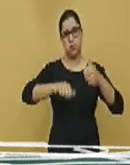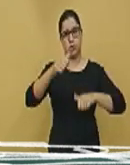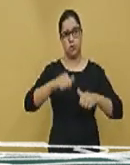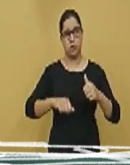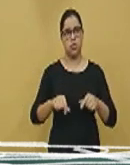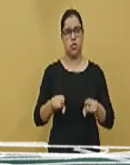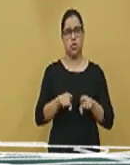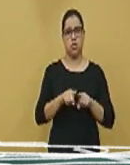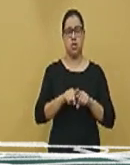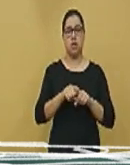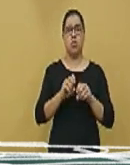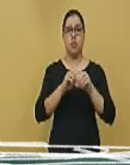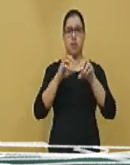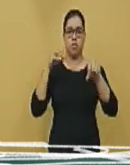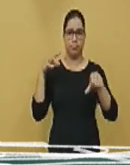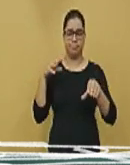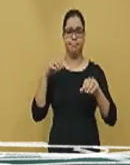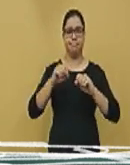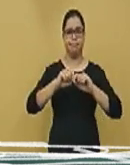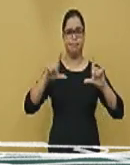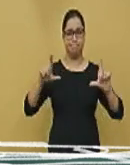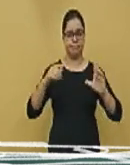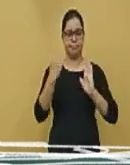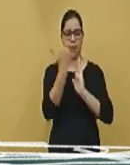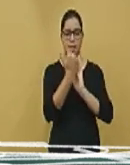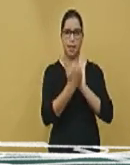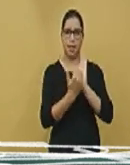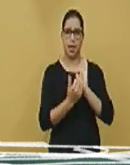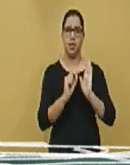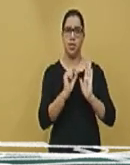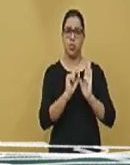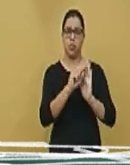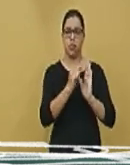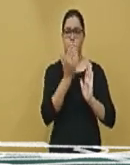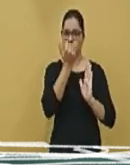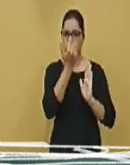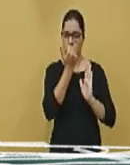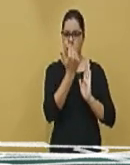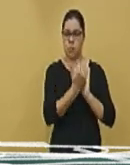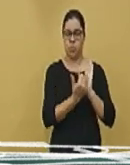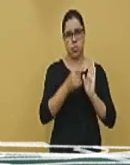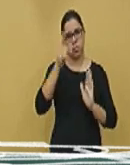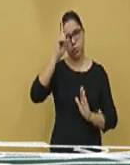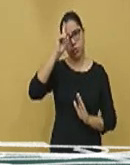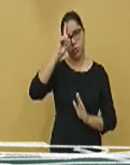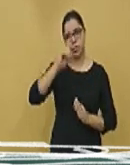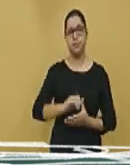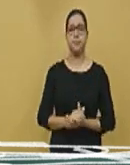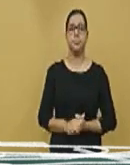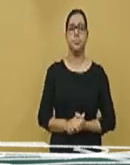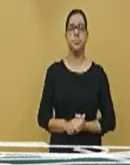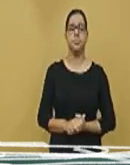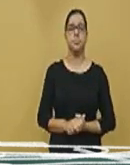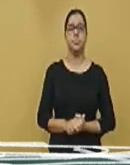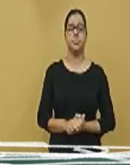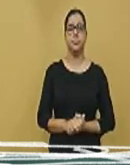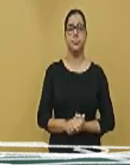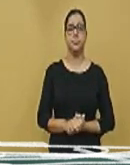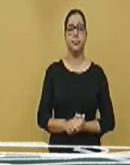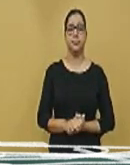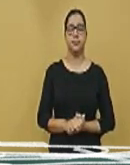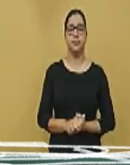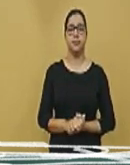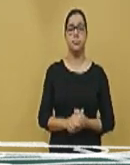sistema que já tem, onde apresenta o cardápio. Então, o aluno, o discente, o segmento que eu utilizar